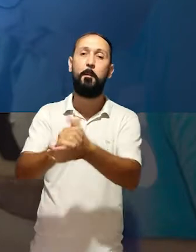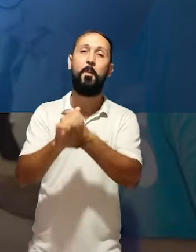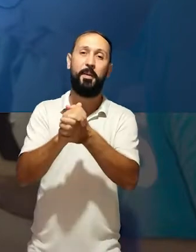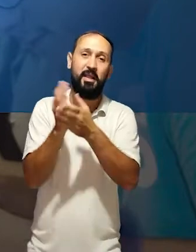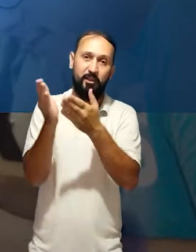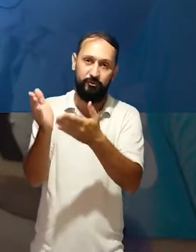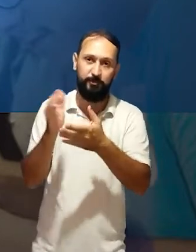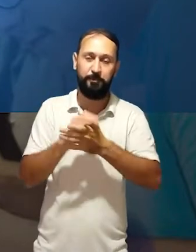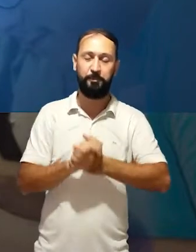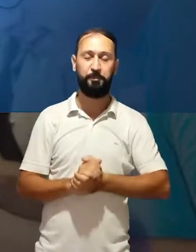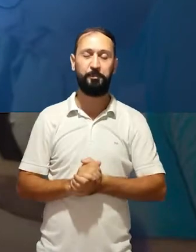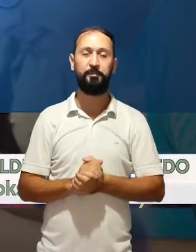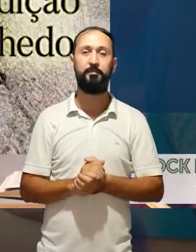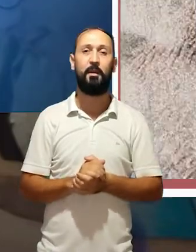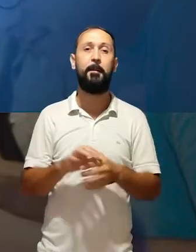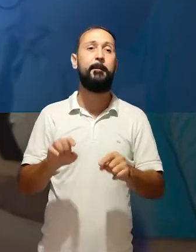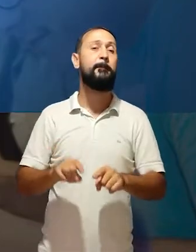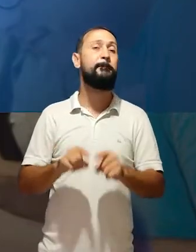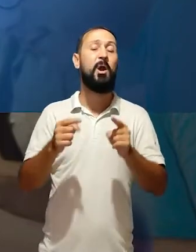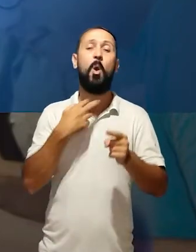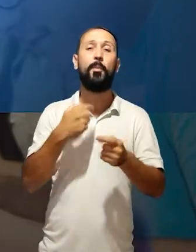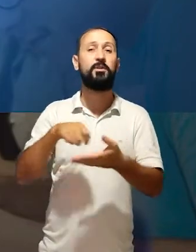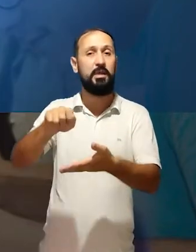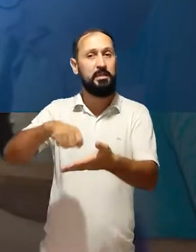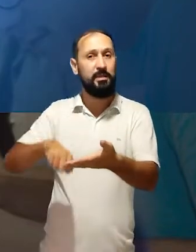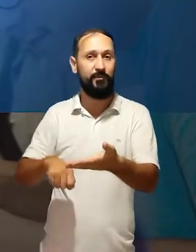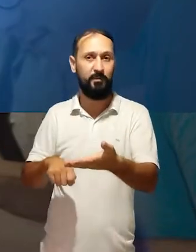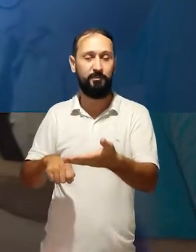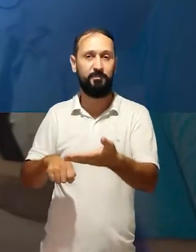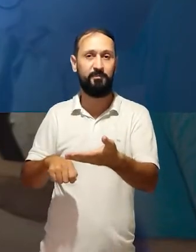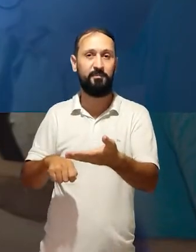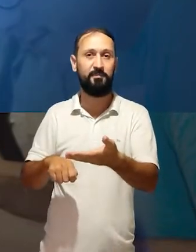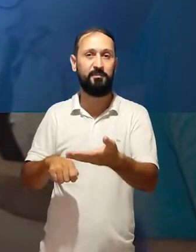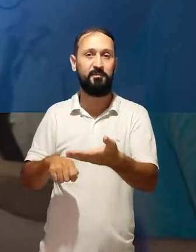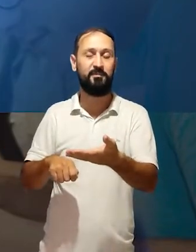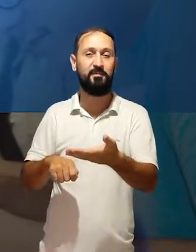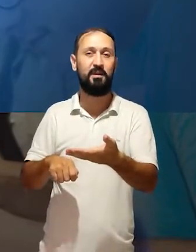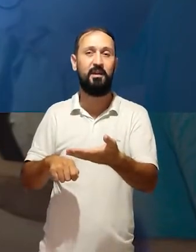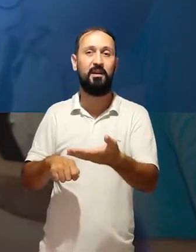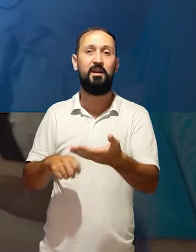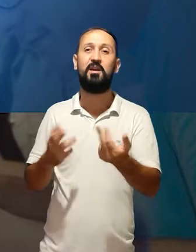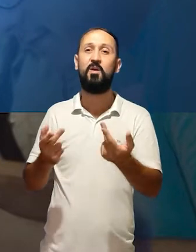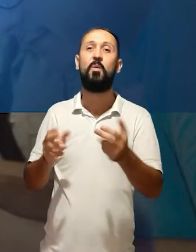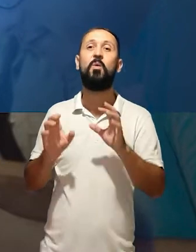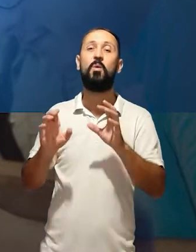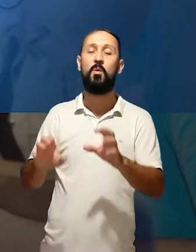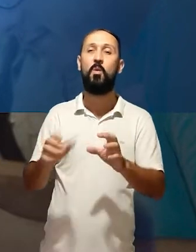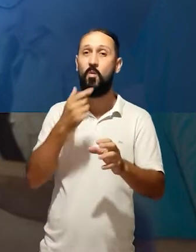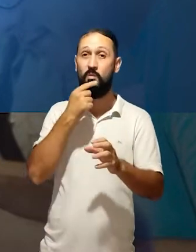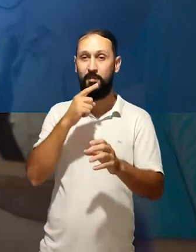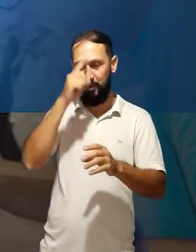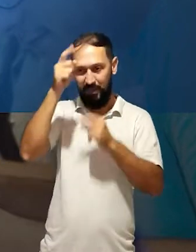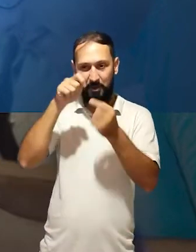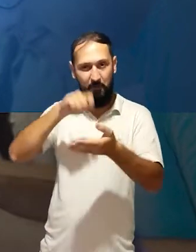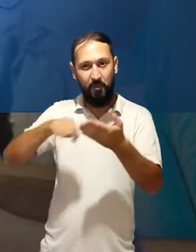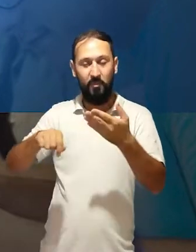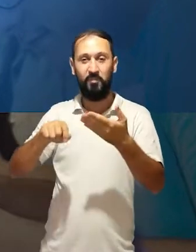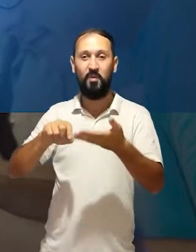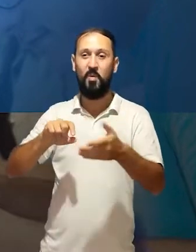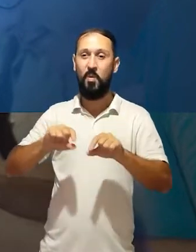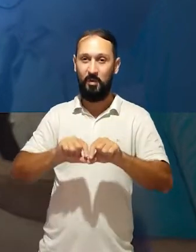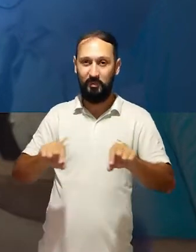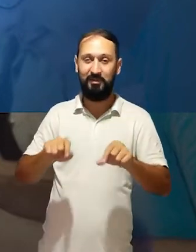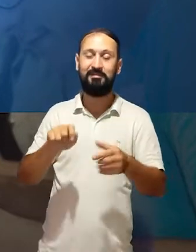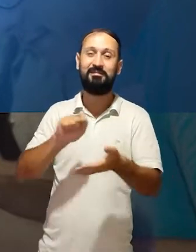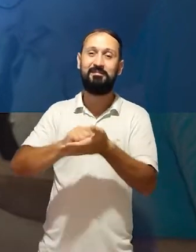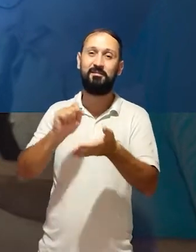também uma homenagem a ele. Porém, eu não poderia escrever como o Conan Doyle escrevia, que era